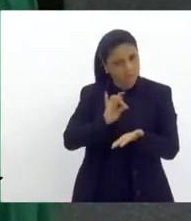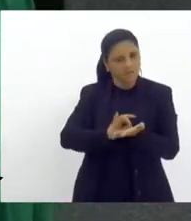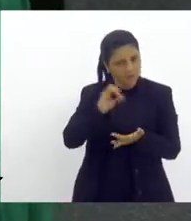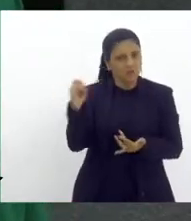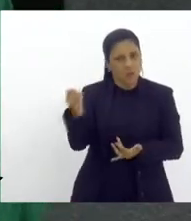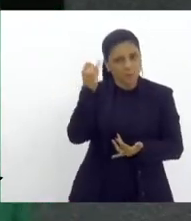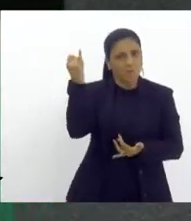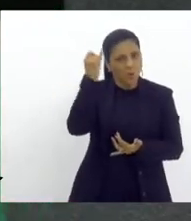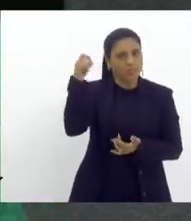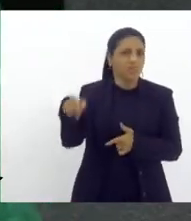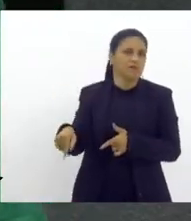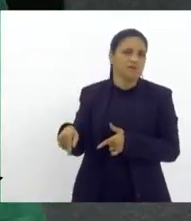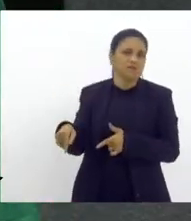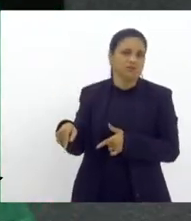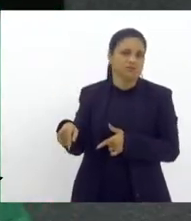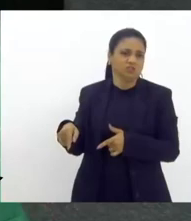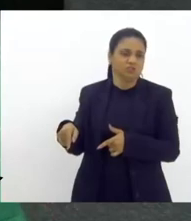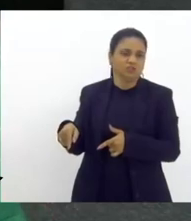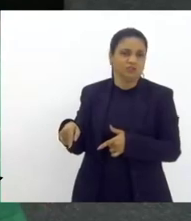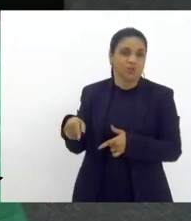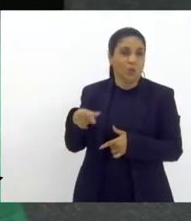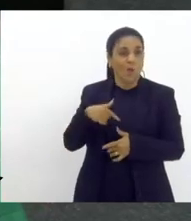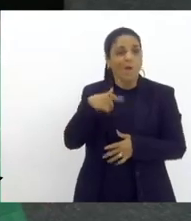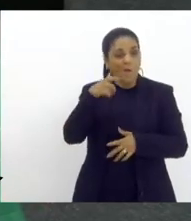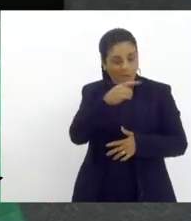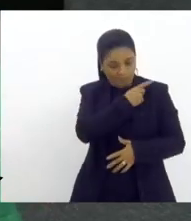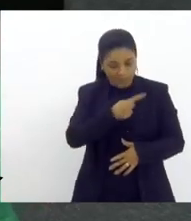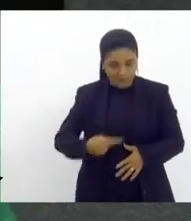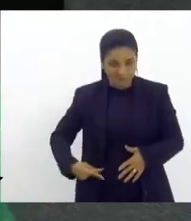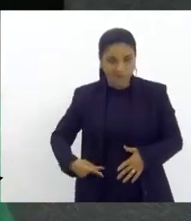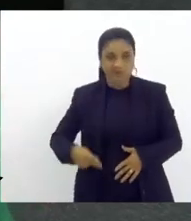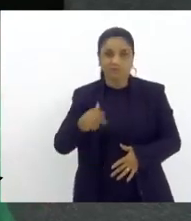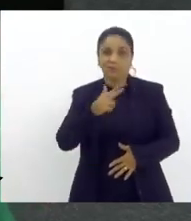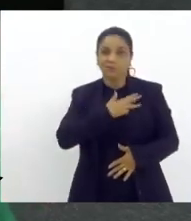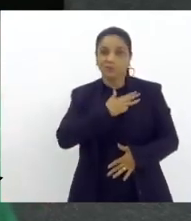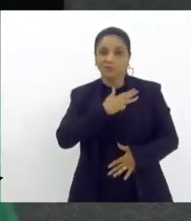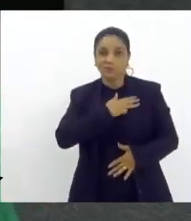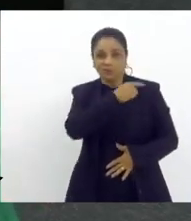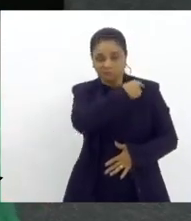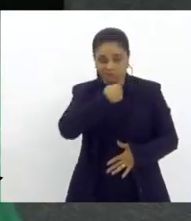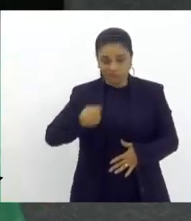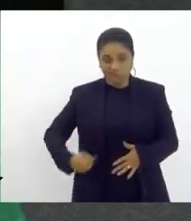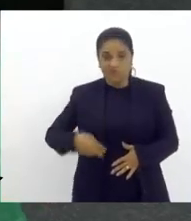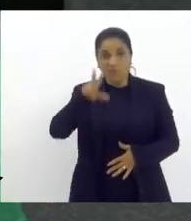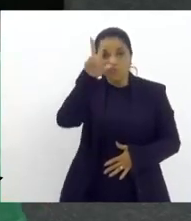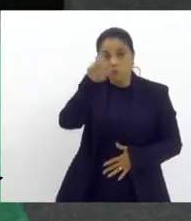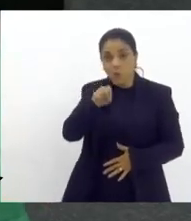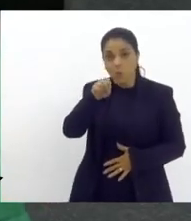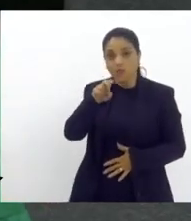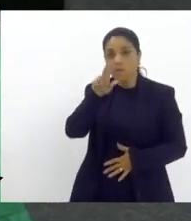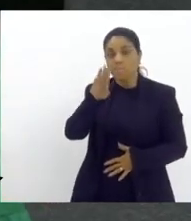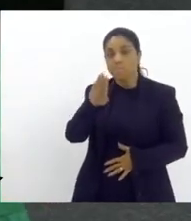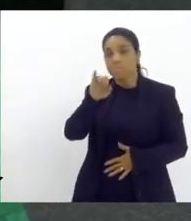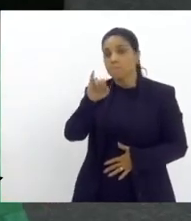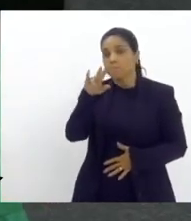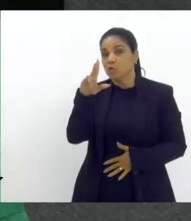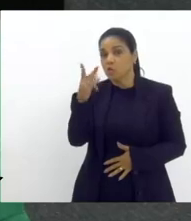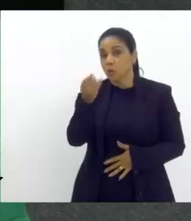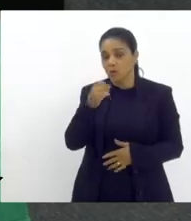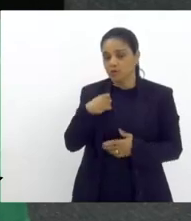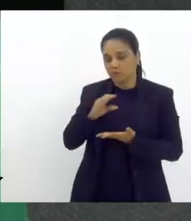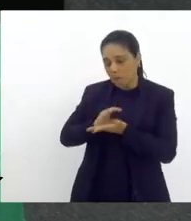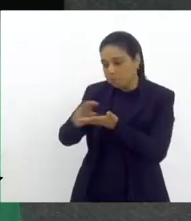tão importante que o presidente Lula foi a China trazendo 50 bilhões para investir